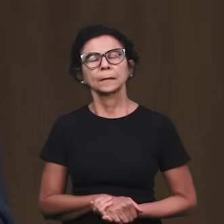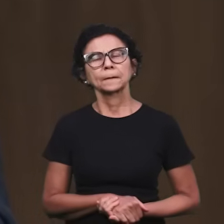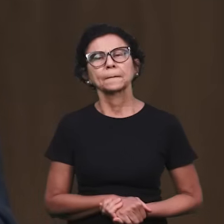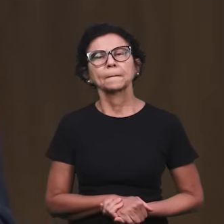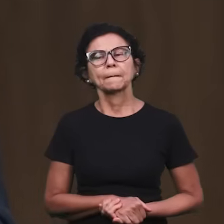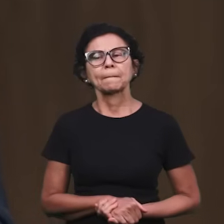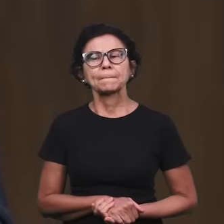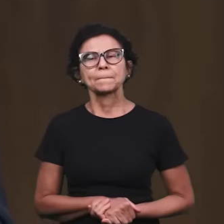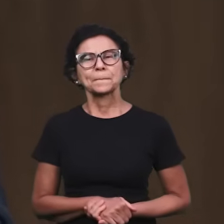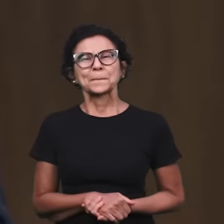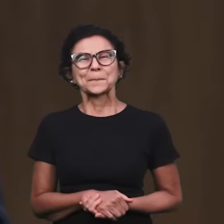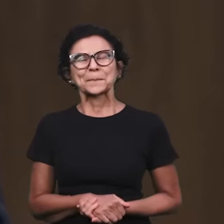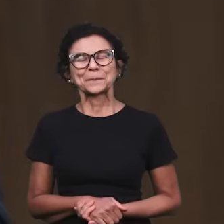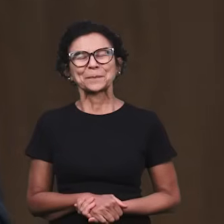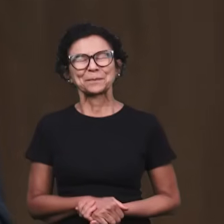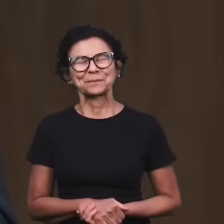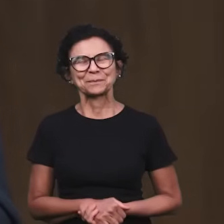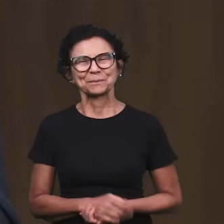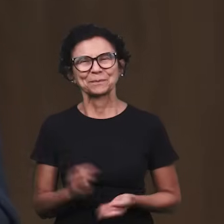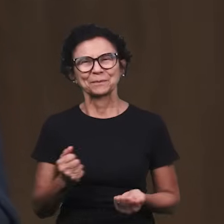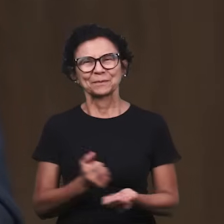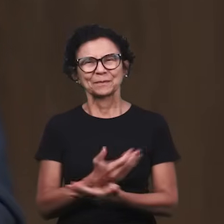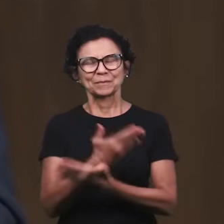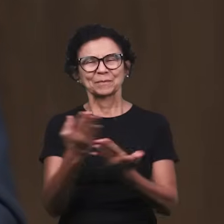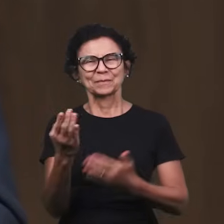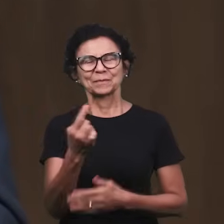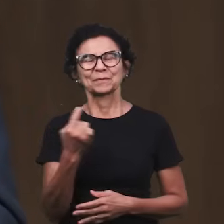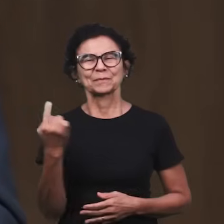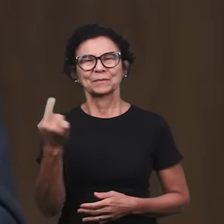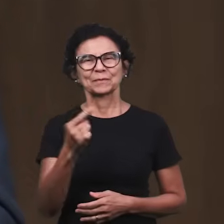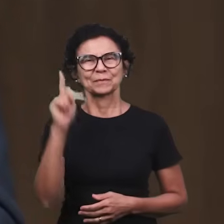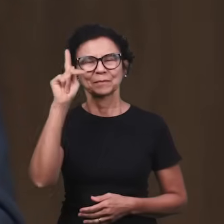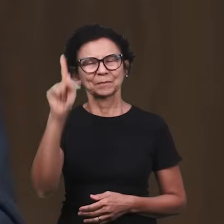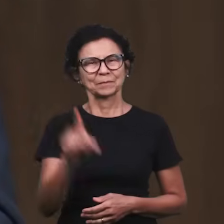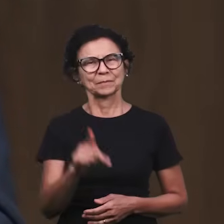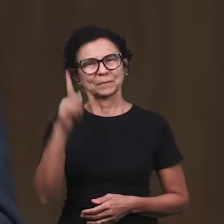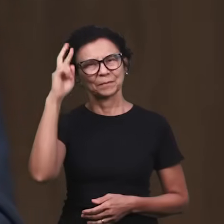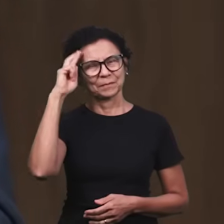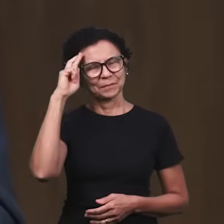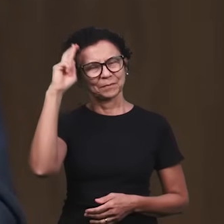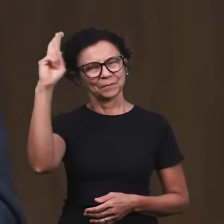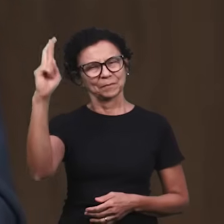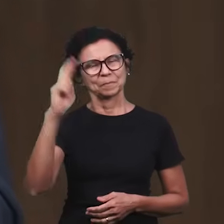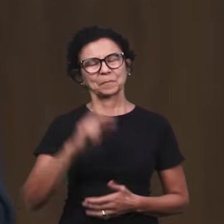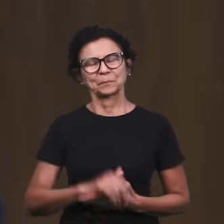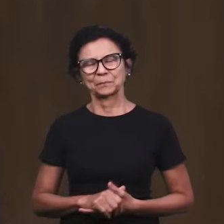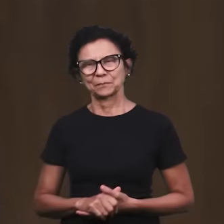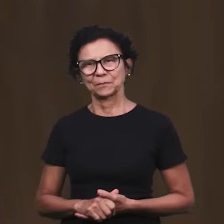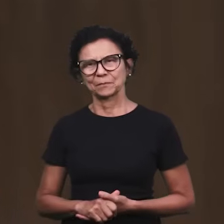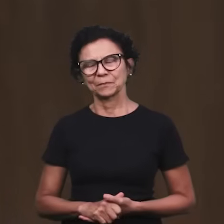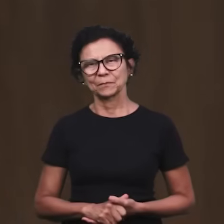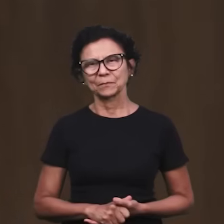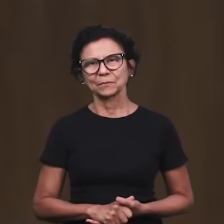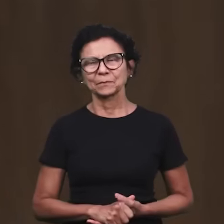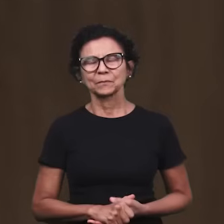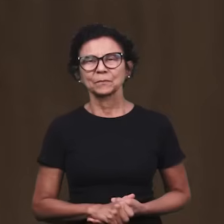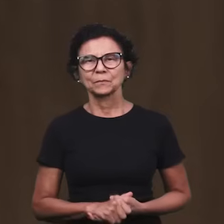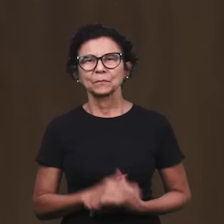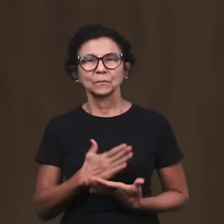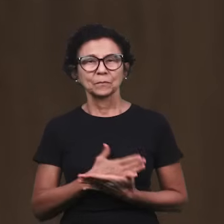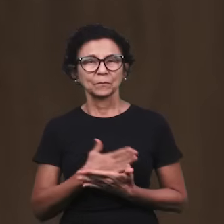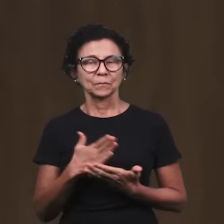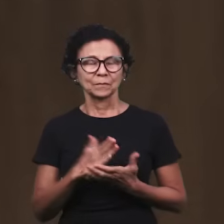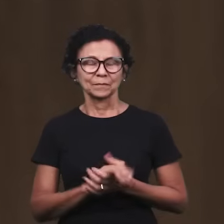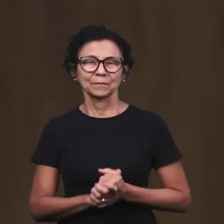Nós saudamos a todos que estão conosco com a paz do Senhor. Estamos dando início a mais